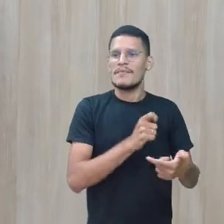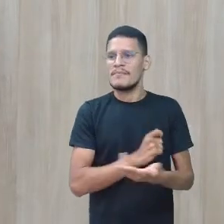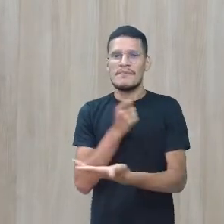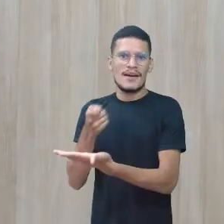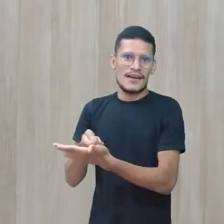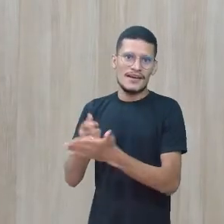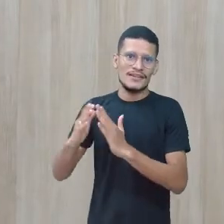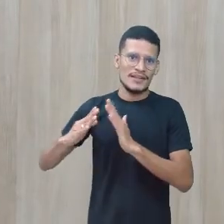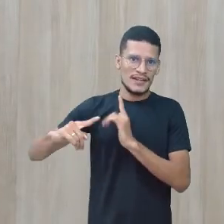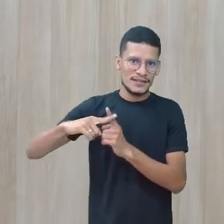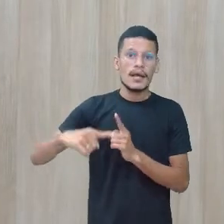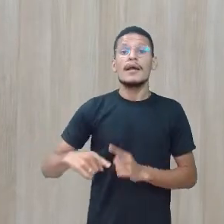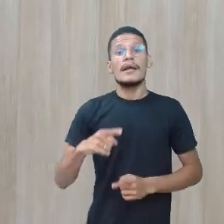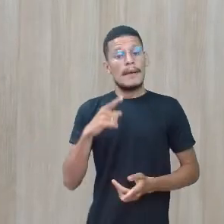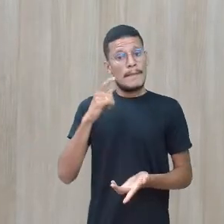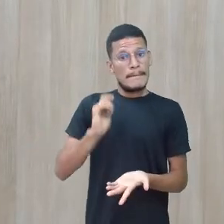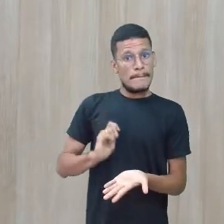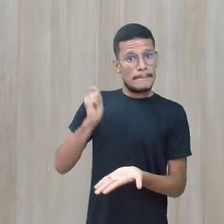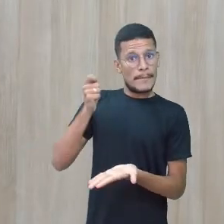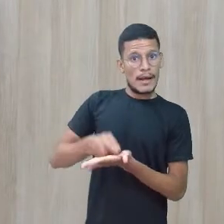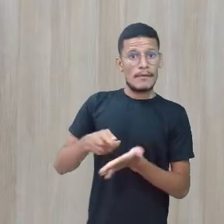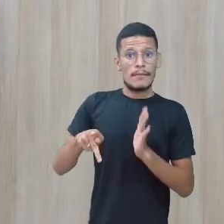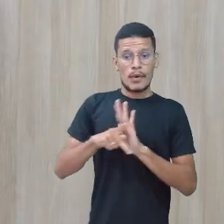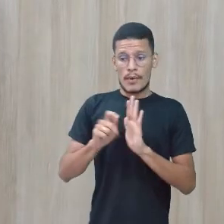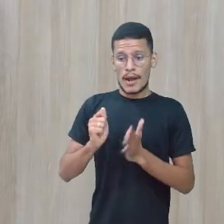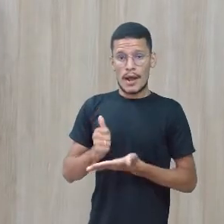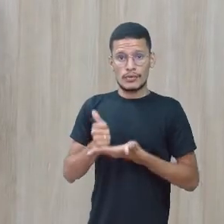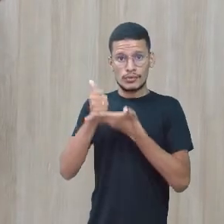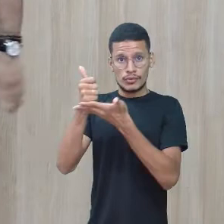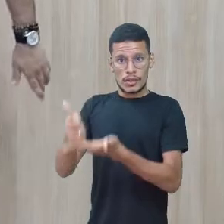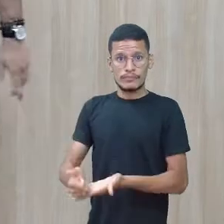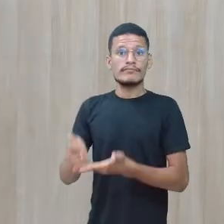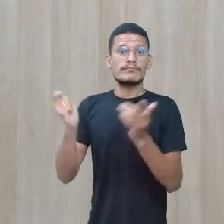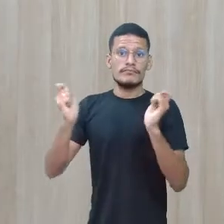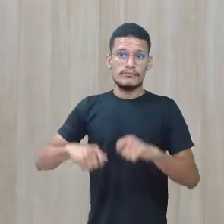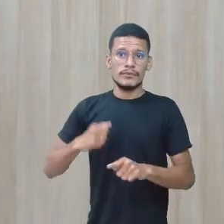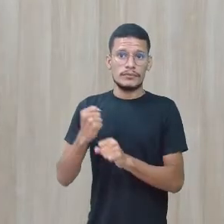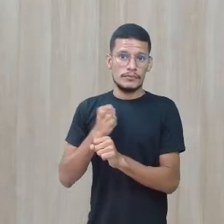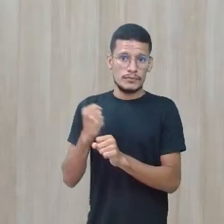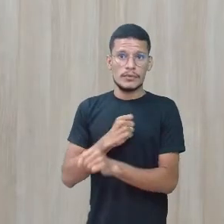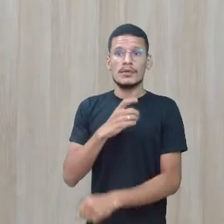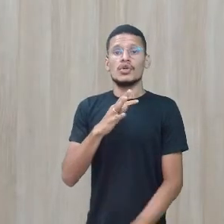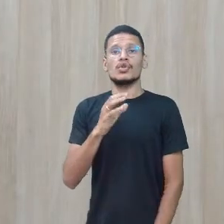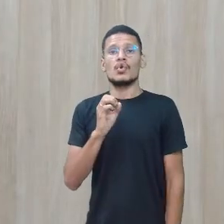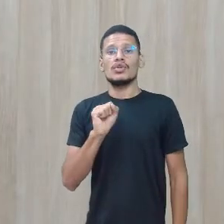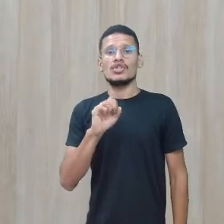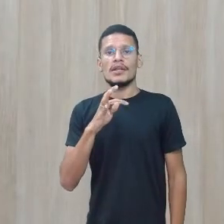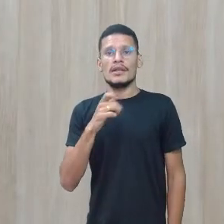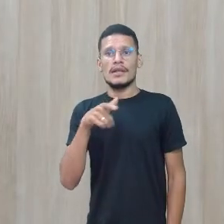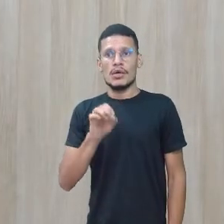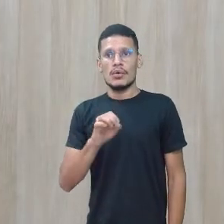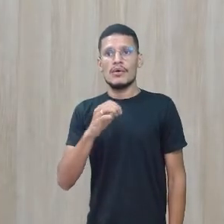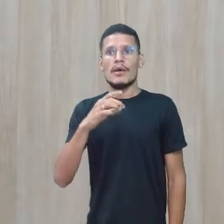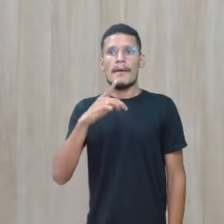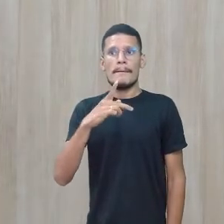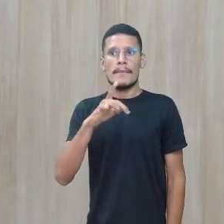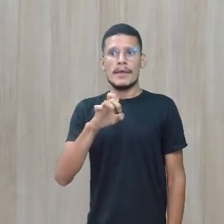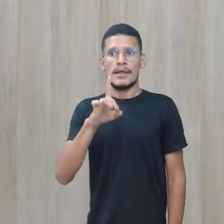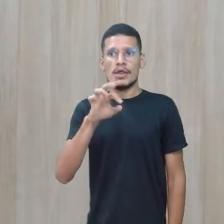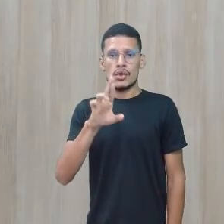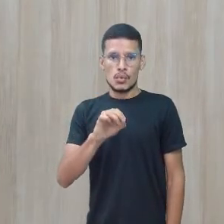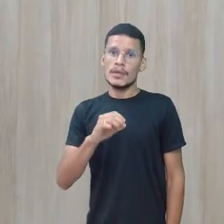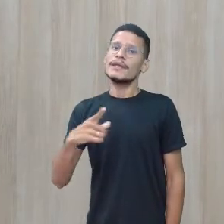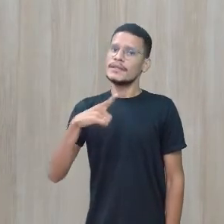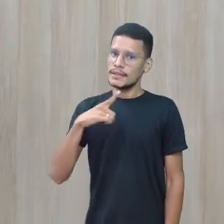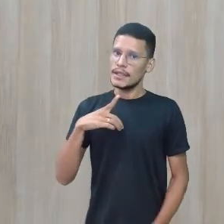essa taxa, né, que ele pagava para ajudar a financiar a reforma era chamada de tostão de Pedro. Existia o dízimo,